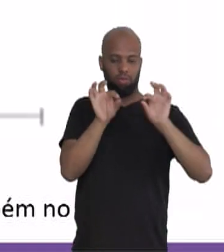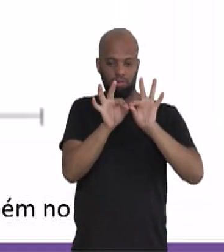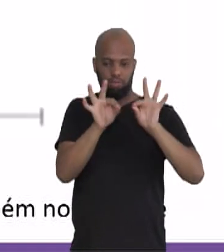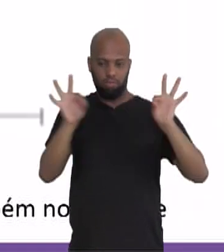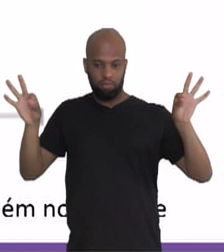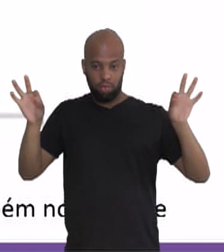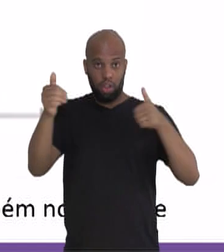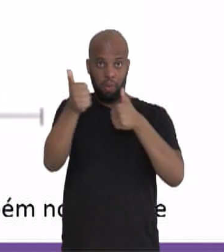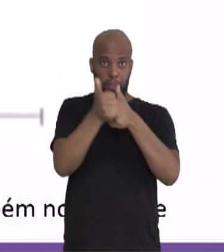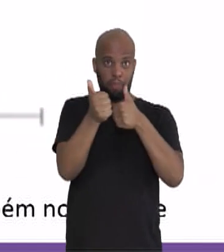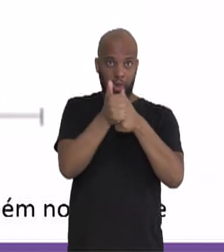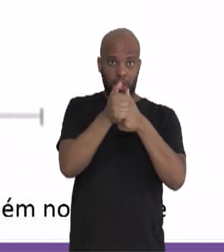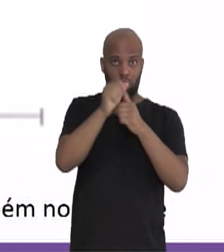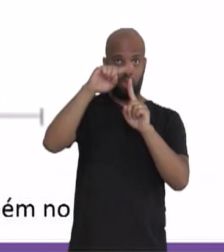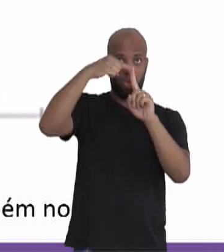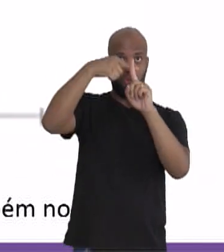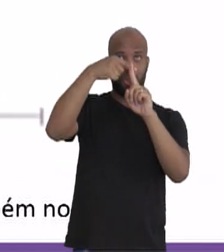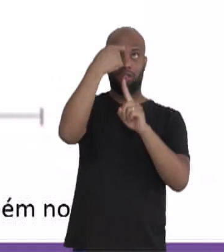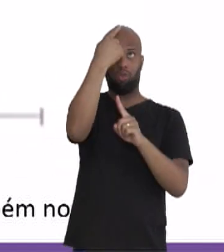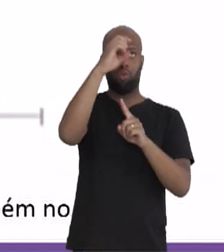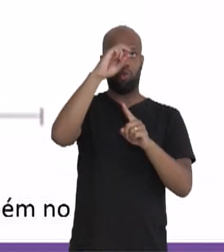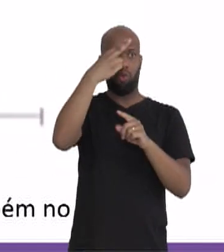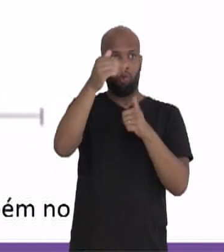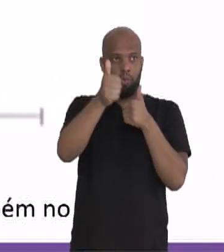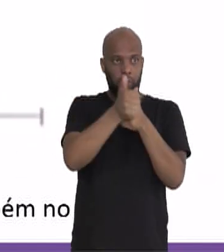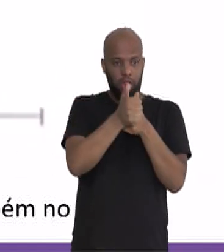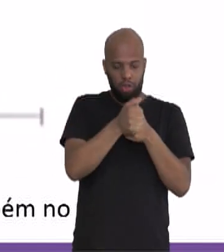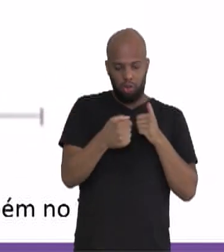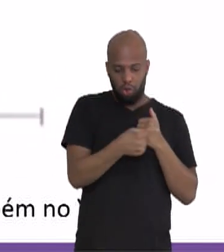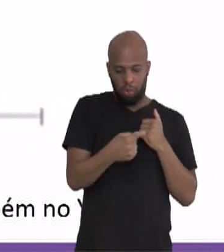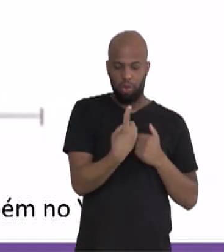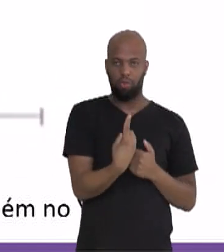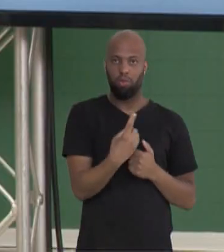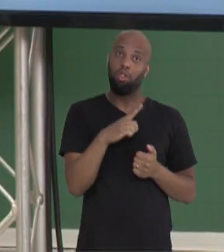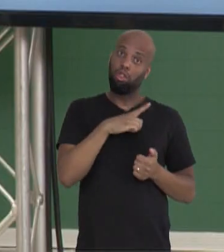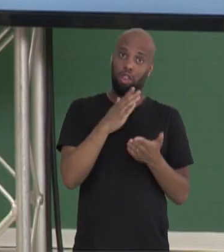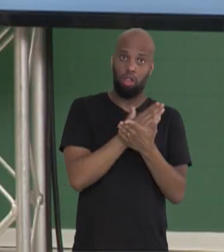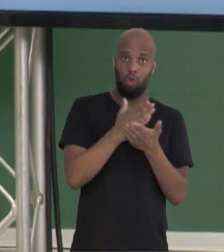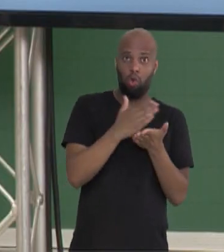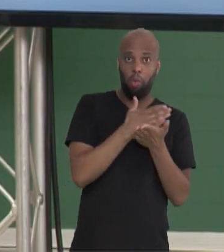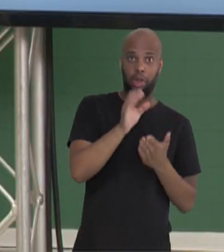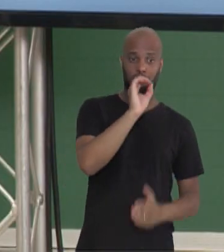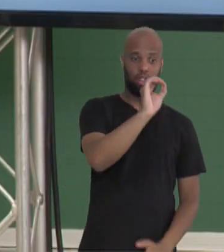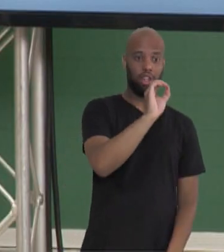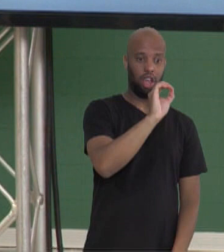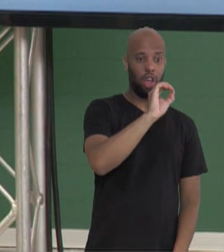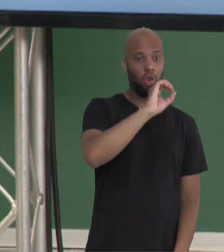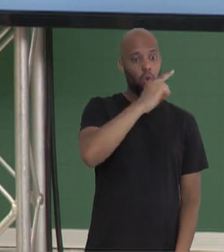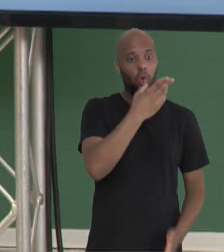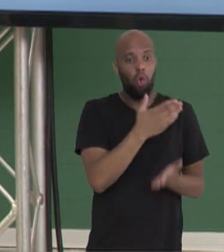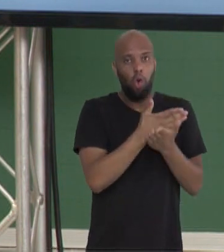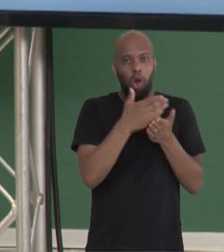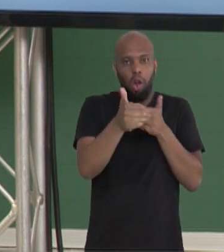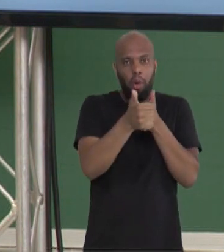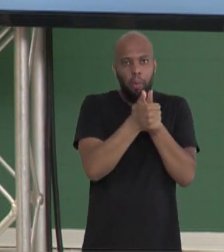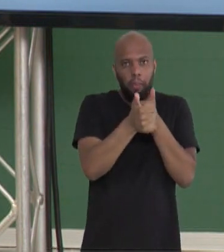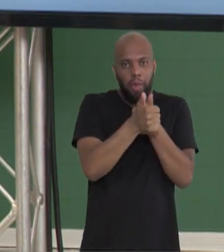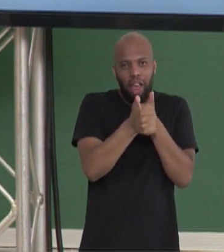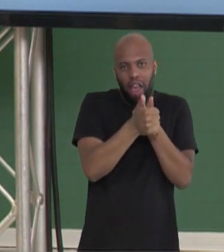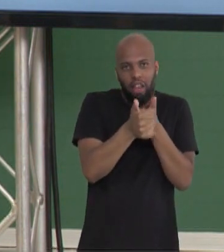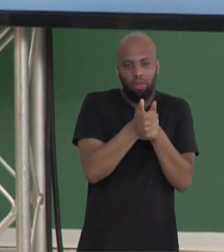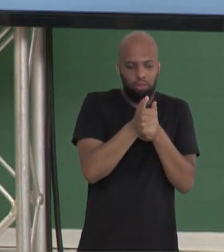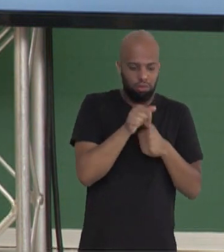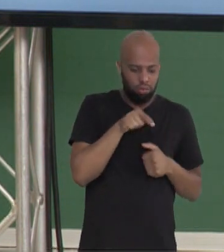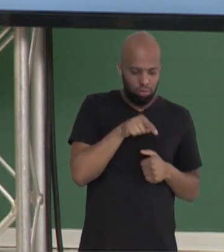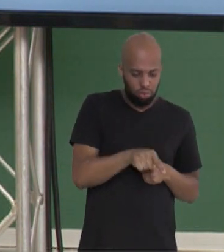Então muitas vezes a gente vai ter a função começando no 0 e às vezes essa função vai estar começando mais próximo do valor